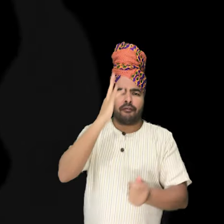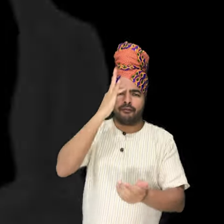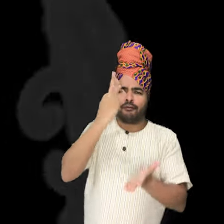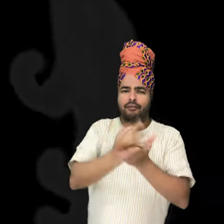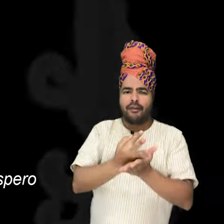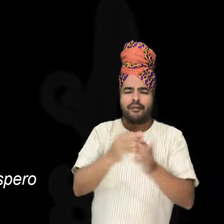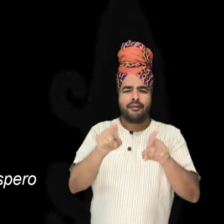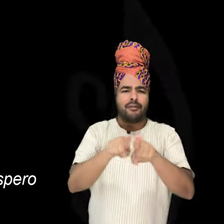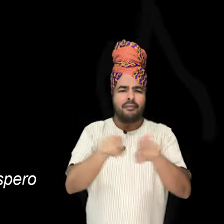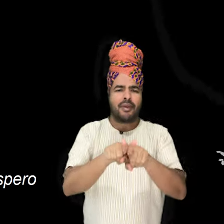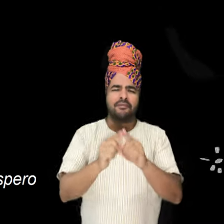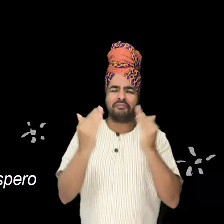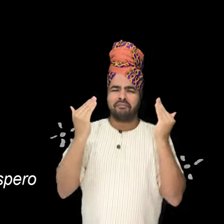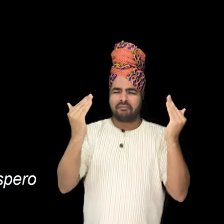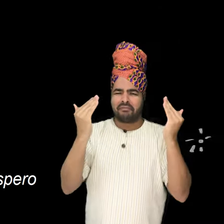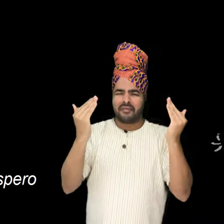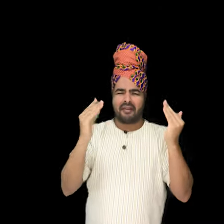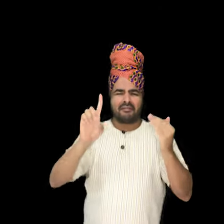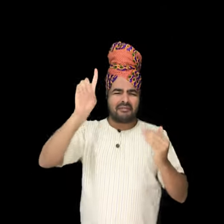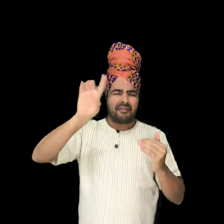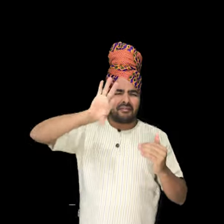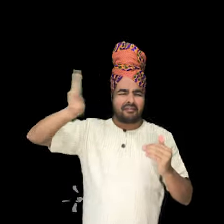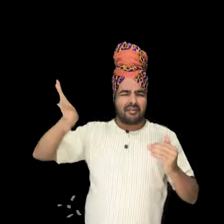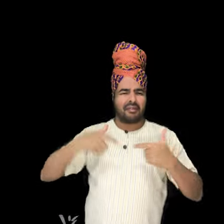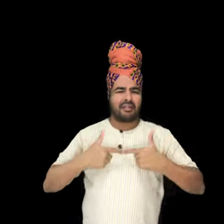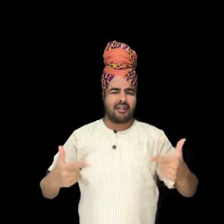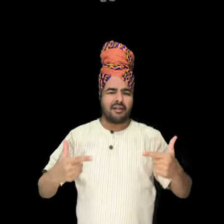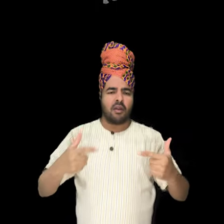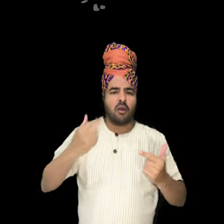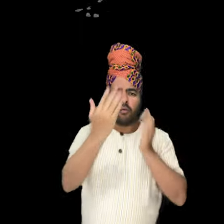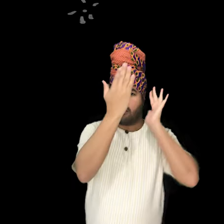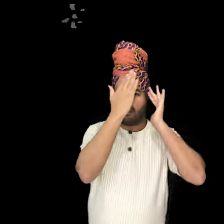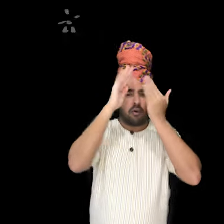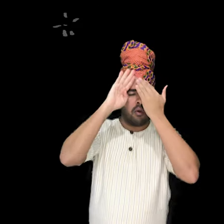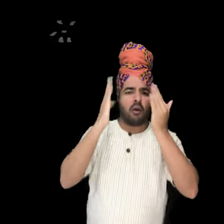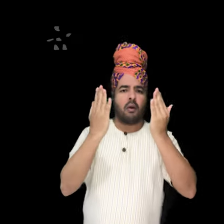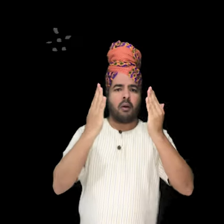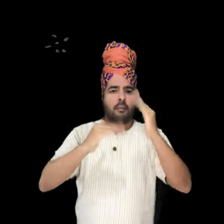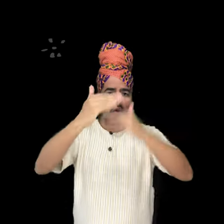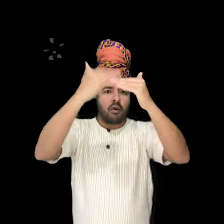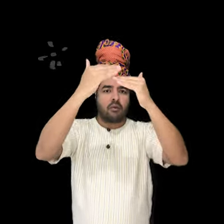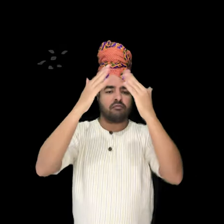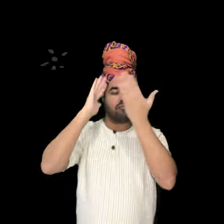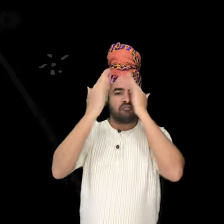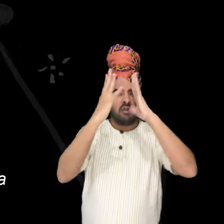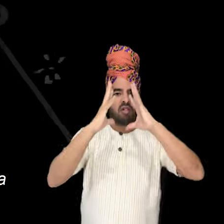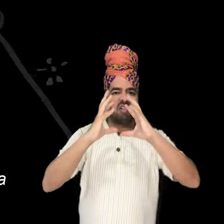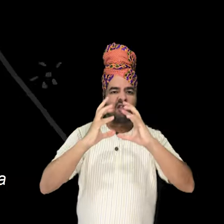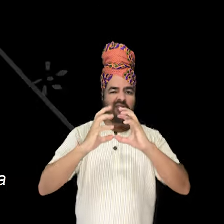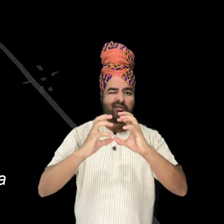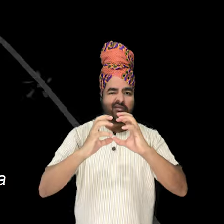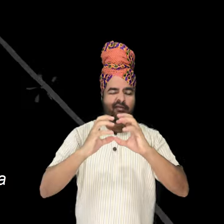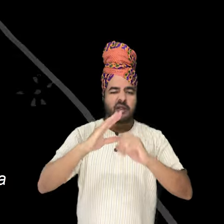ateu é o que tem o Ore Próspero o que tem o uriburu cumprir novelos numa estrada